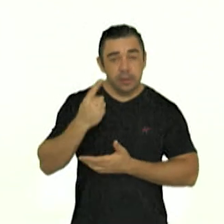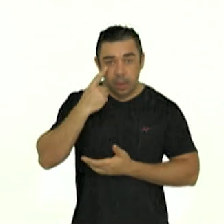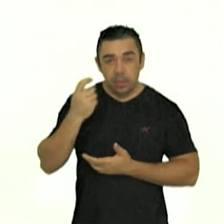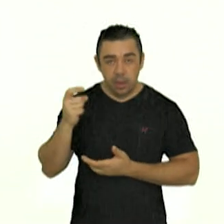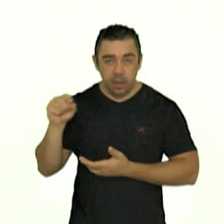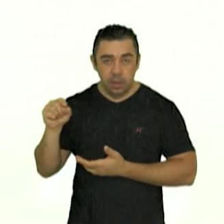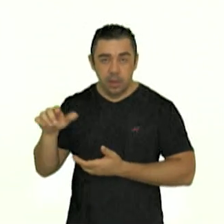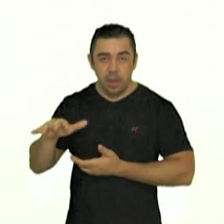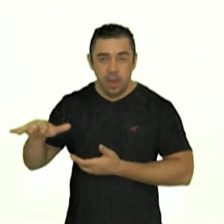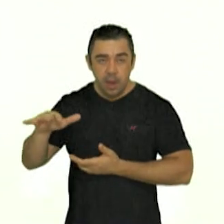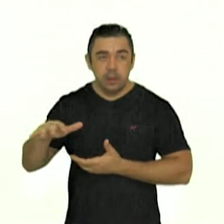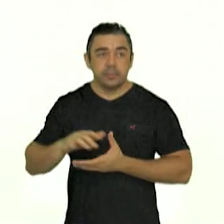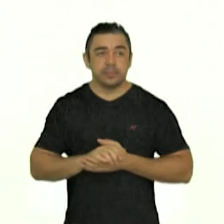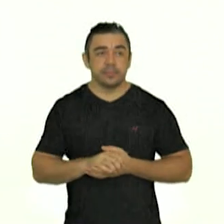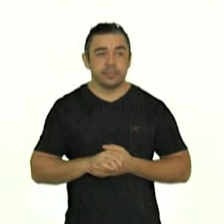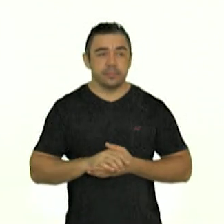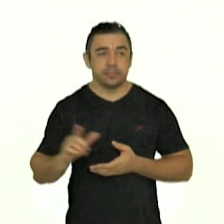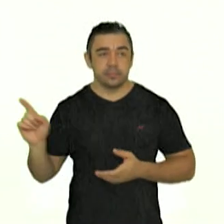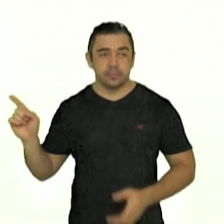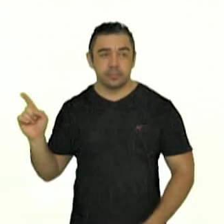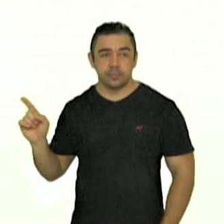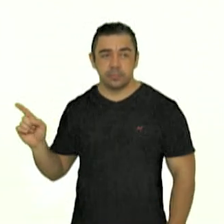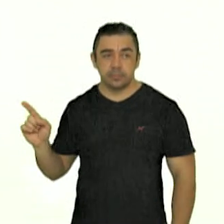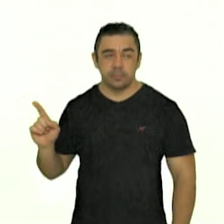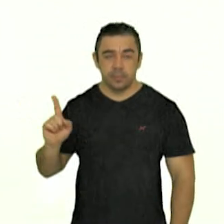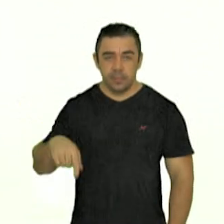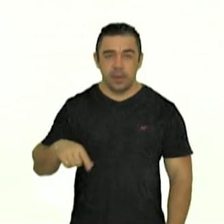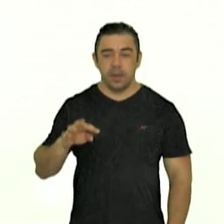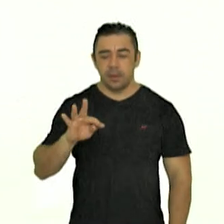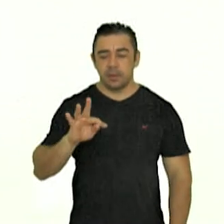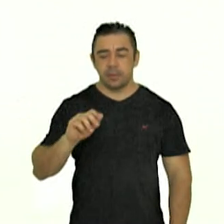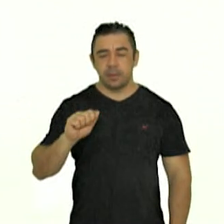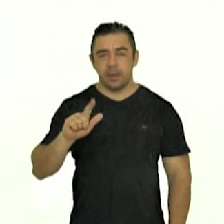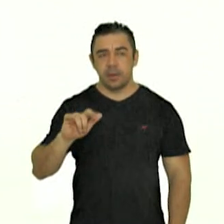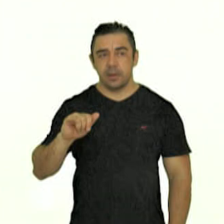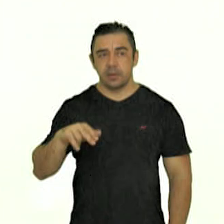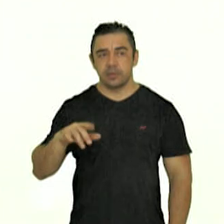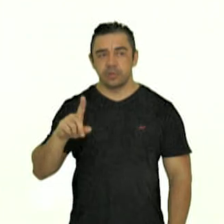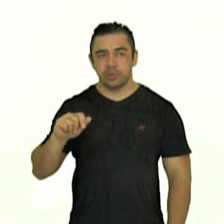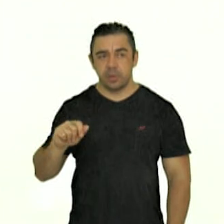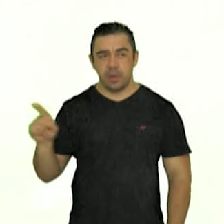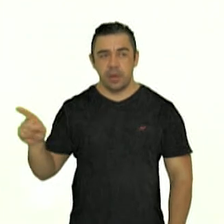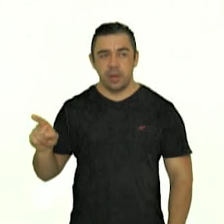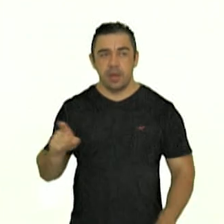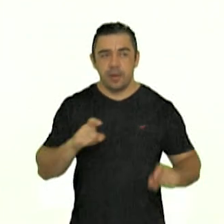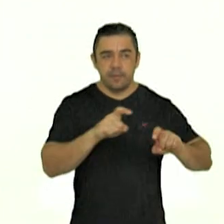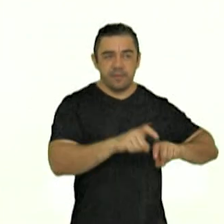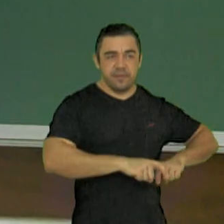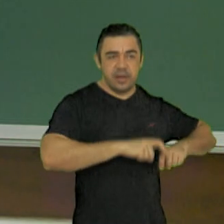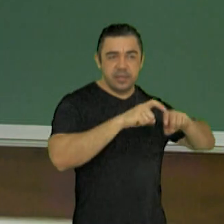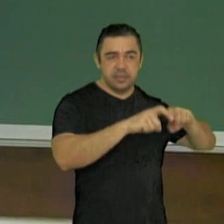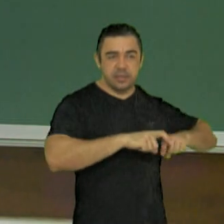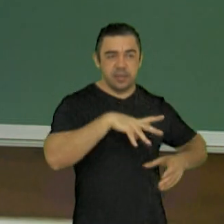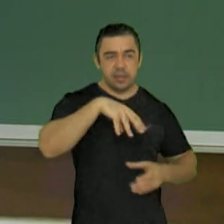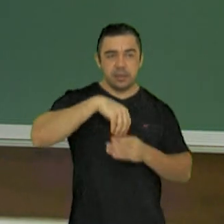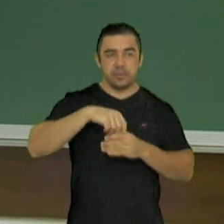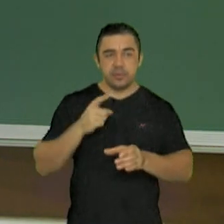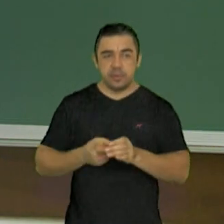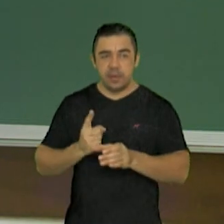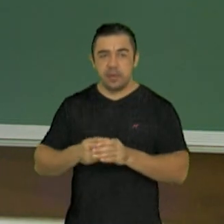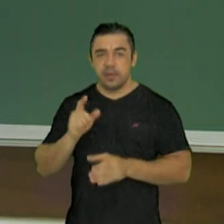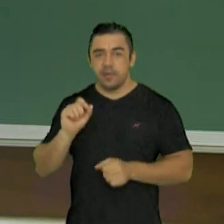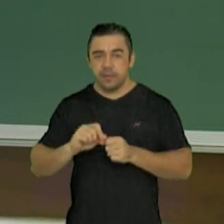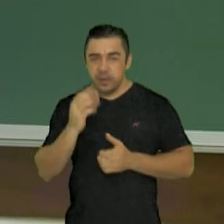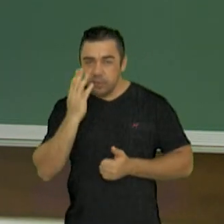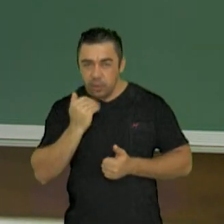área, mas aqui o caso que Bangkok, né? Na Tailândia, tem uma fazenda urbana, né? Que mostra a imagem aqui, ó. Produz alimentos e